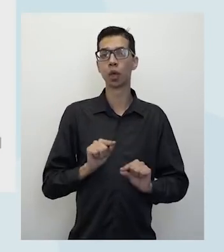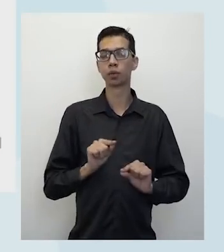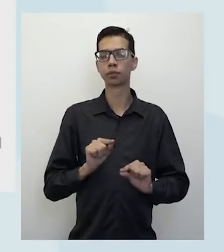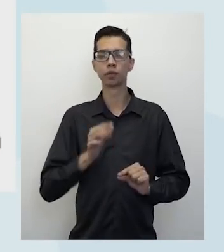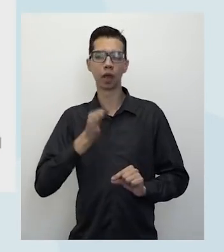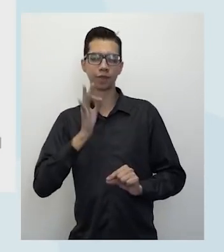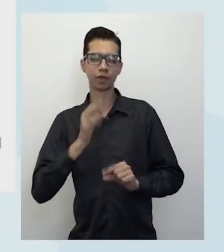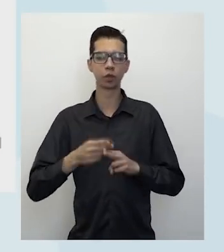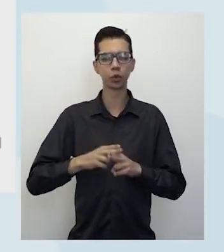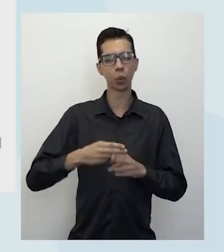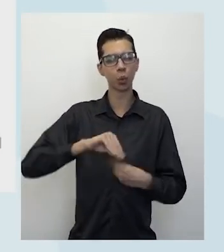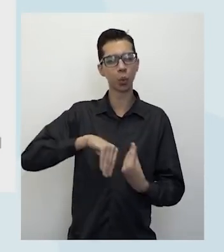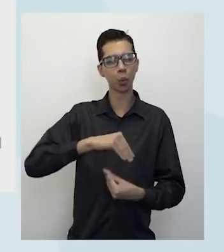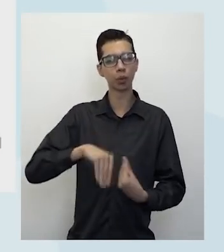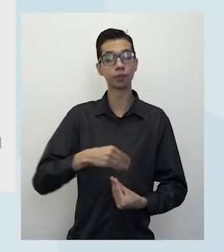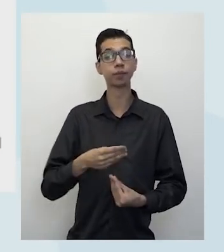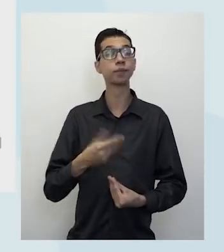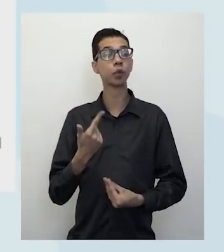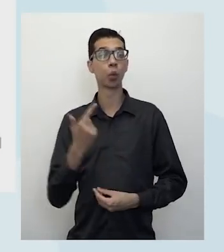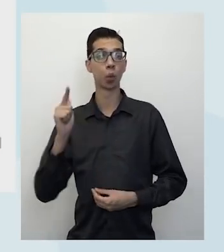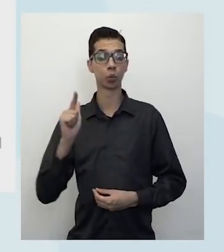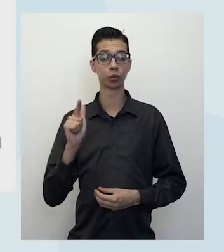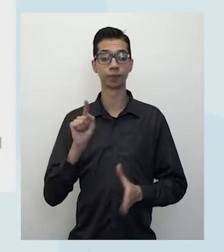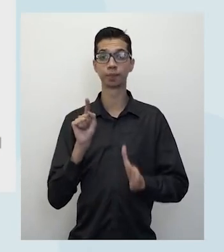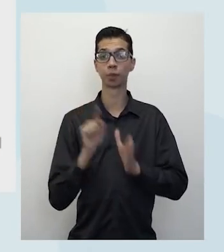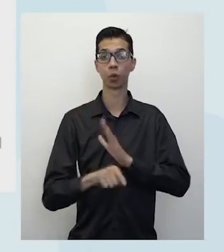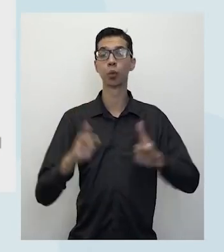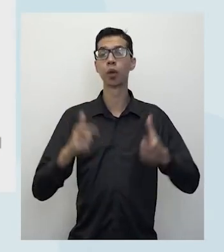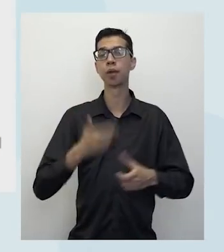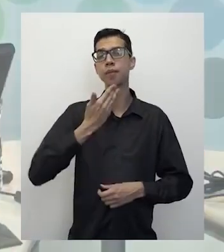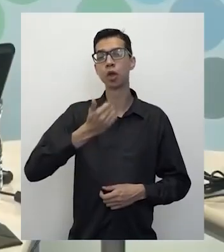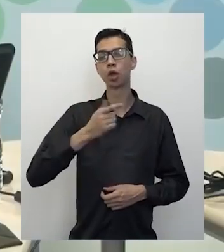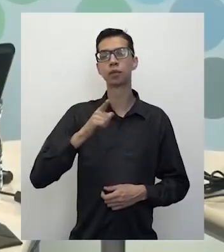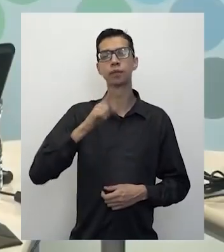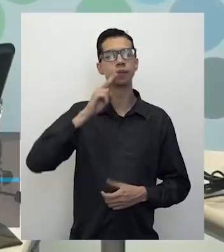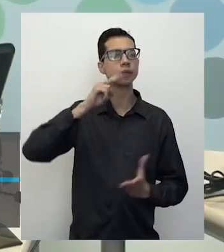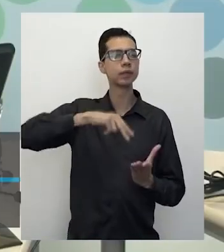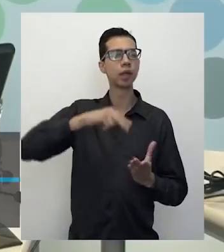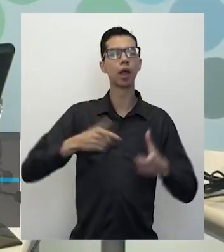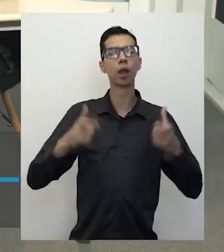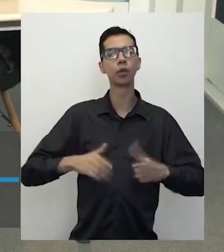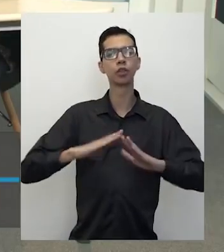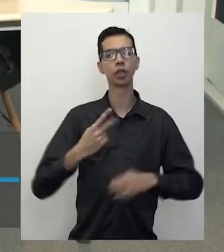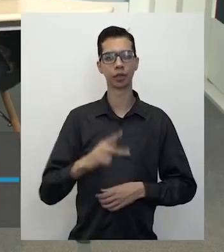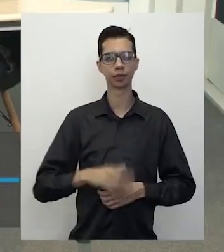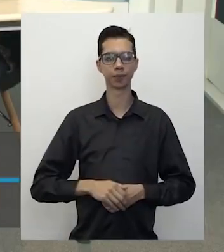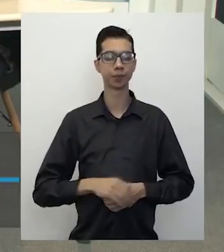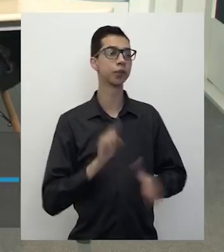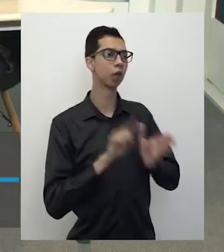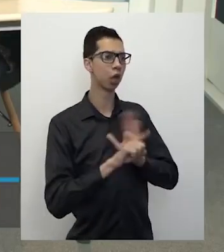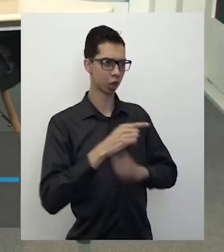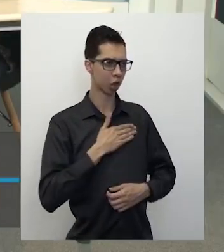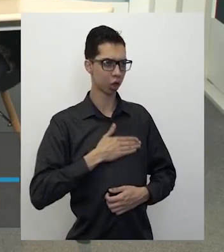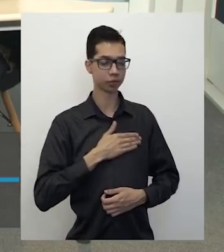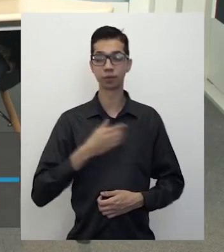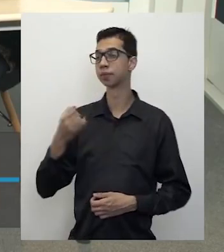posição preferida para ler e o local preferido da sua casa, né? Andréia, você gosta de ler? Eu gosto. Você tem um local na sua casa?